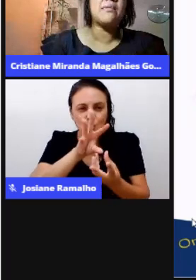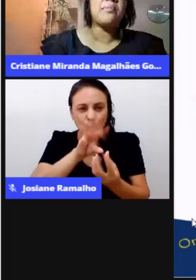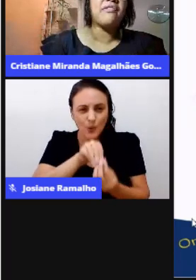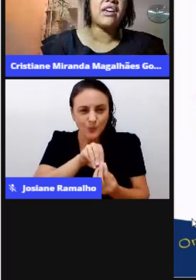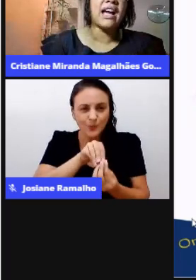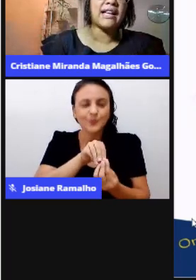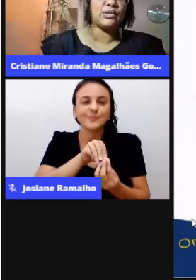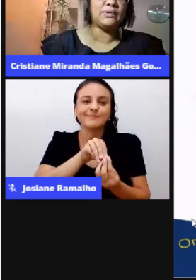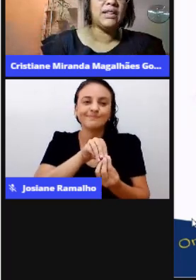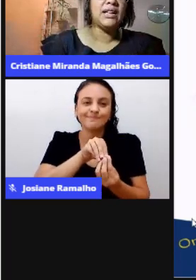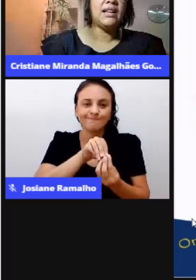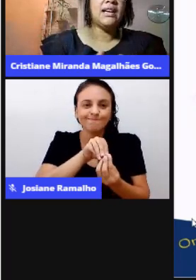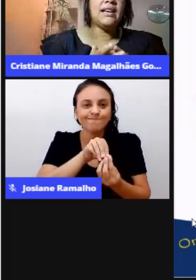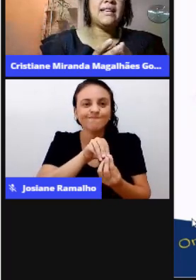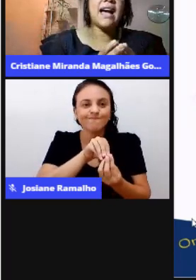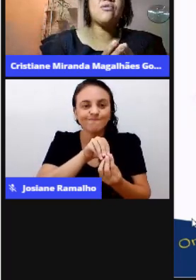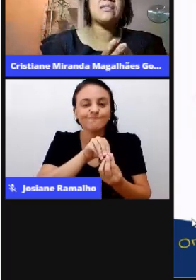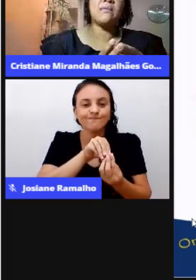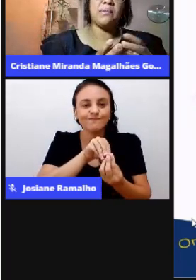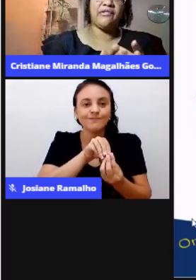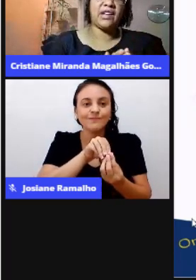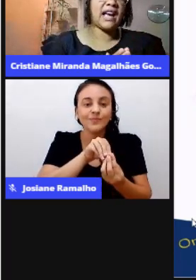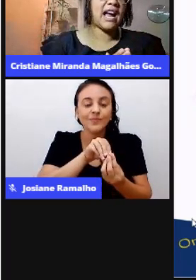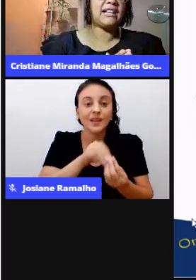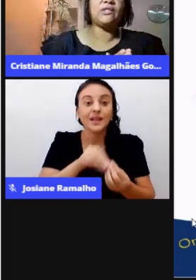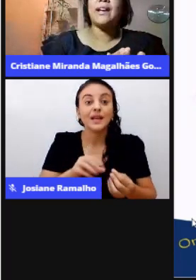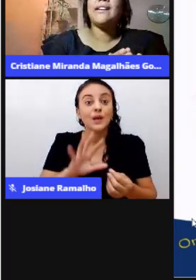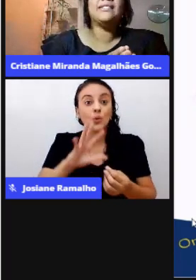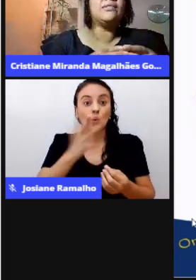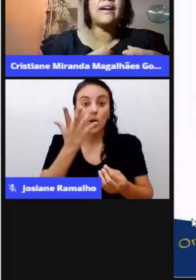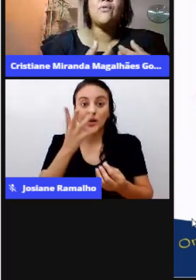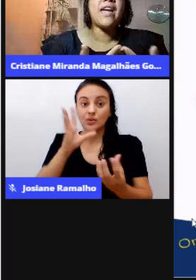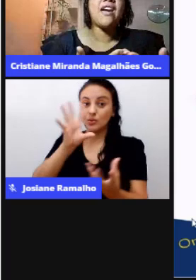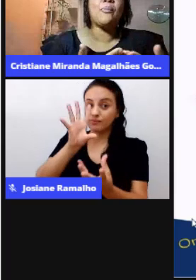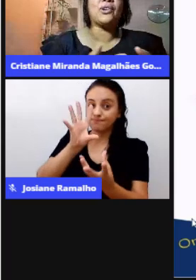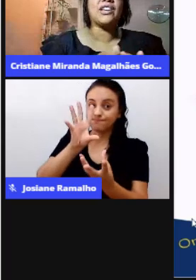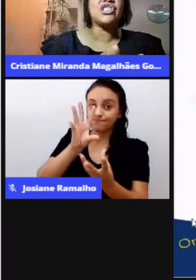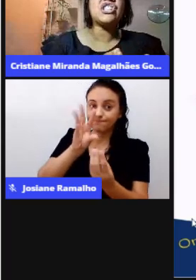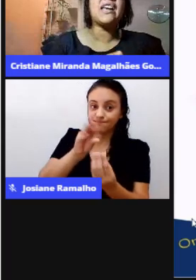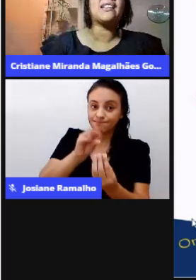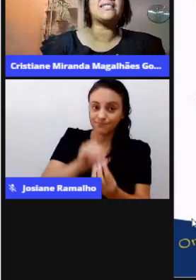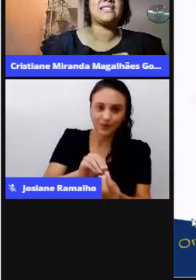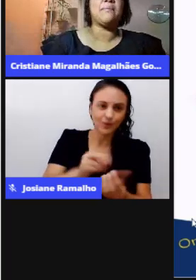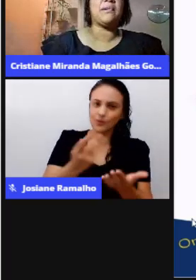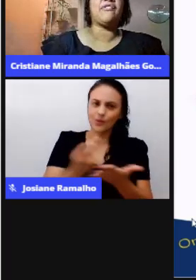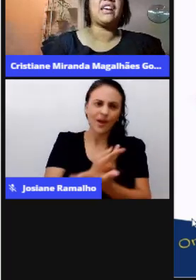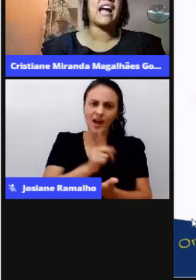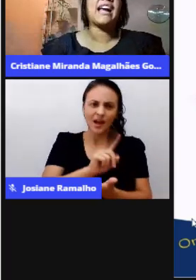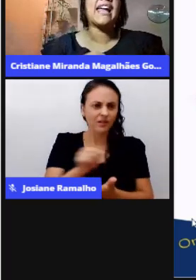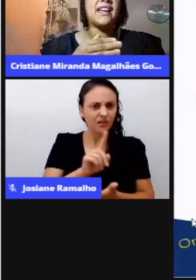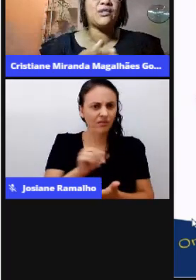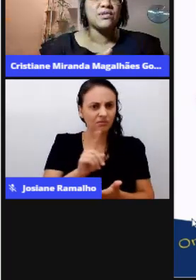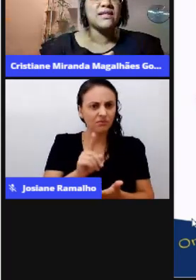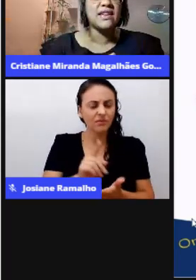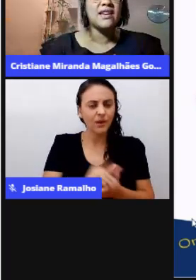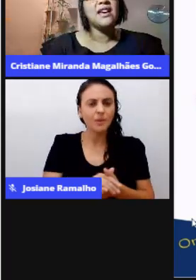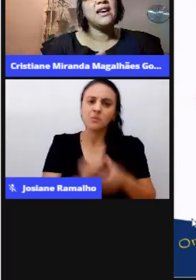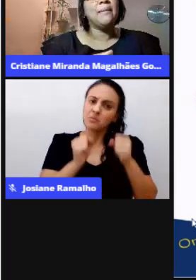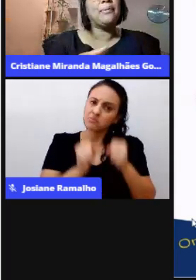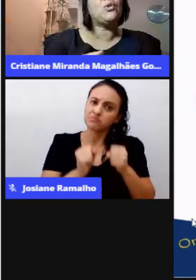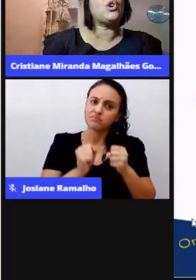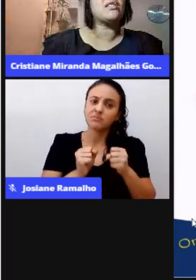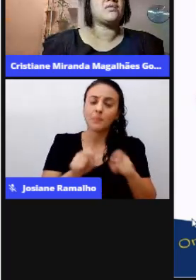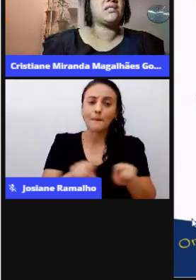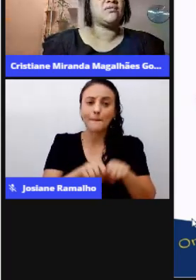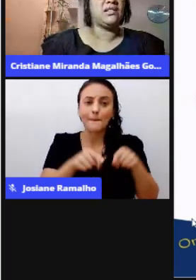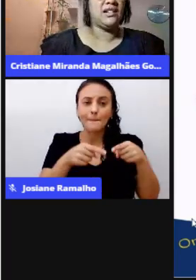está simplificado. E ao simplificar, não é um erro, porque a gente tenta simplificar, reduzir